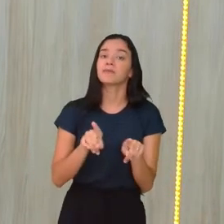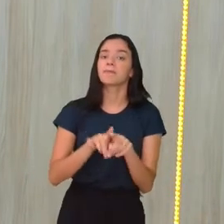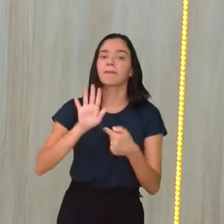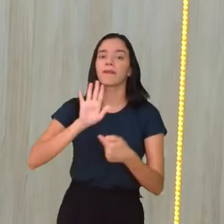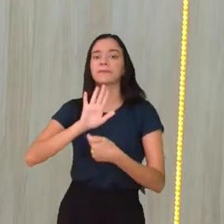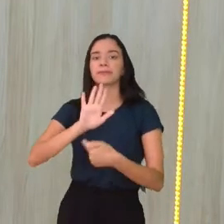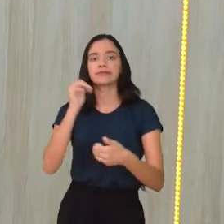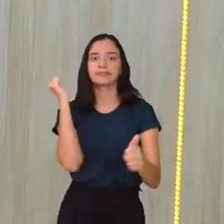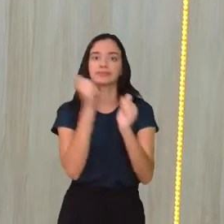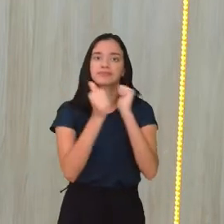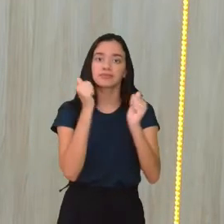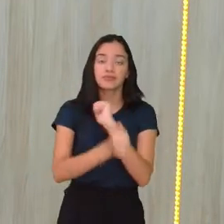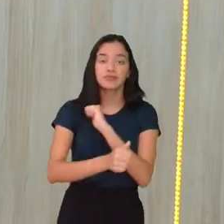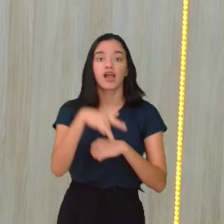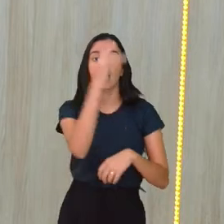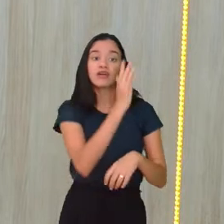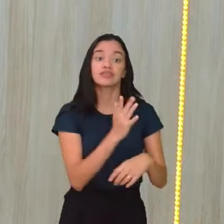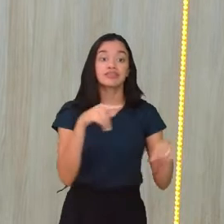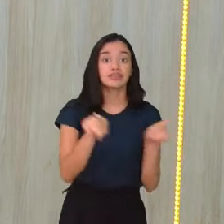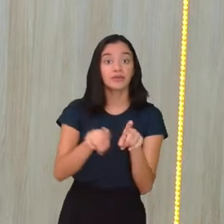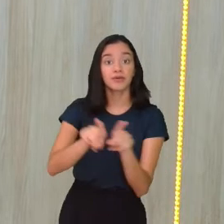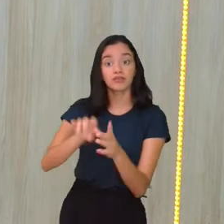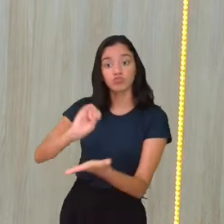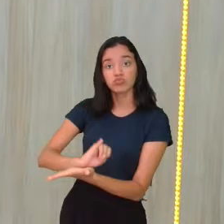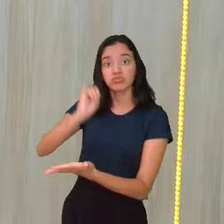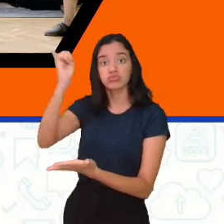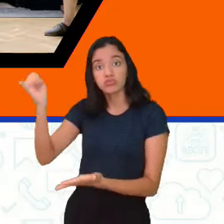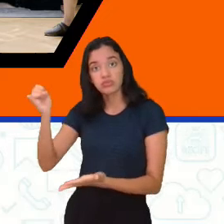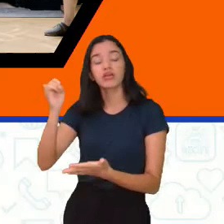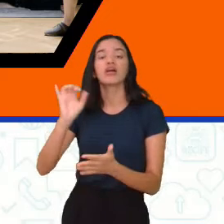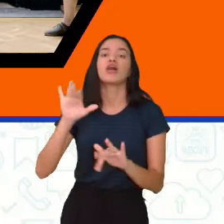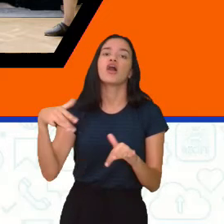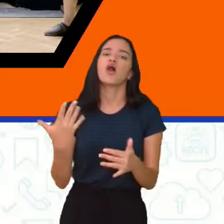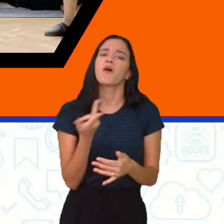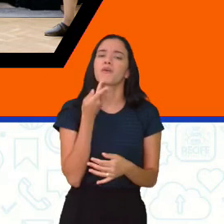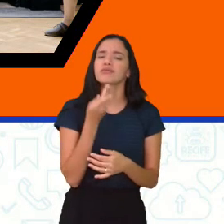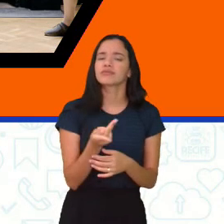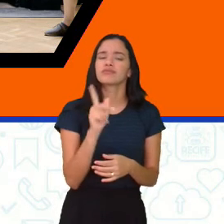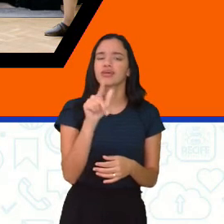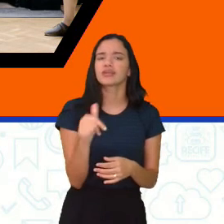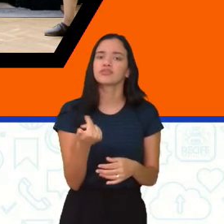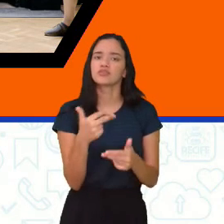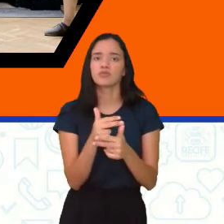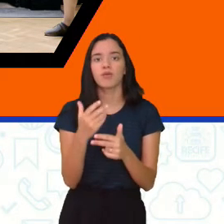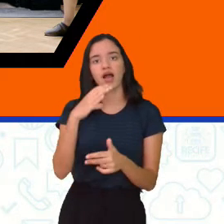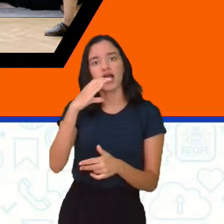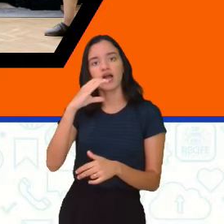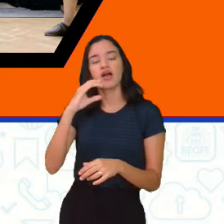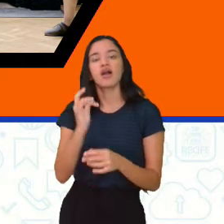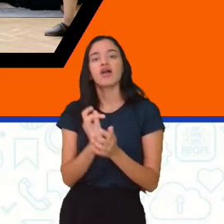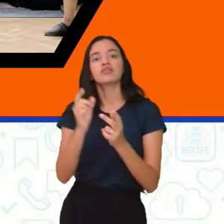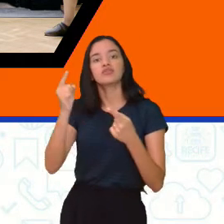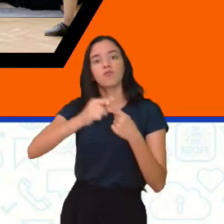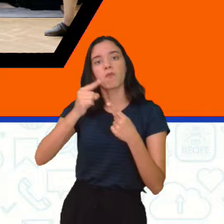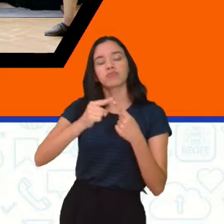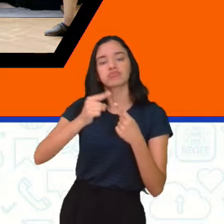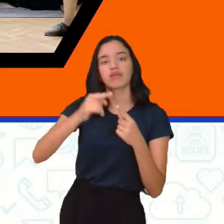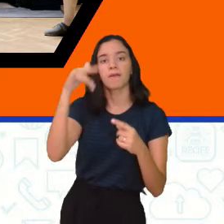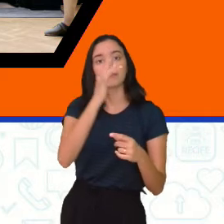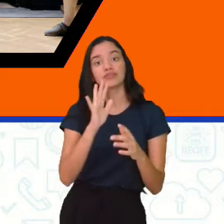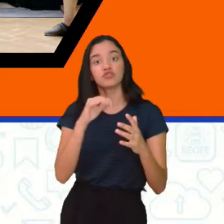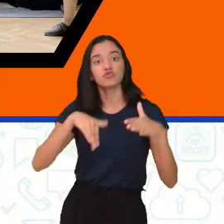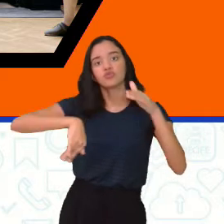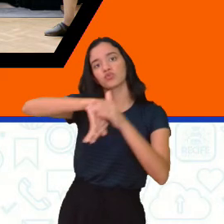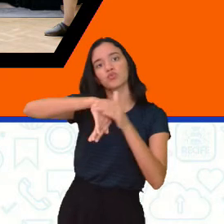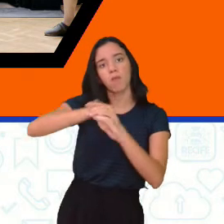esportiva nacional e internacionalmente. Então, quando eu falo de uma Confederação Brasileira de Futebol,